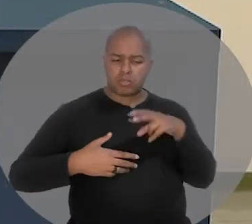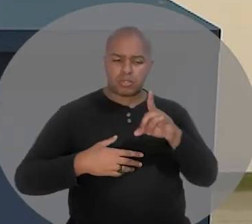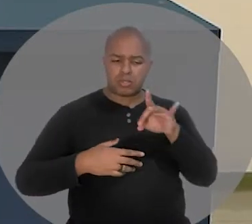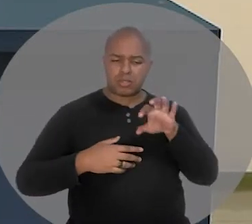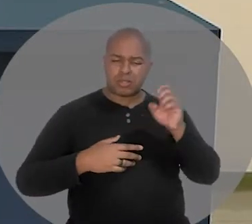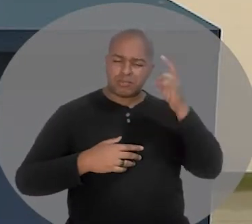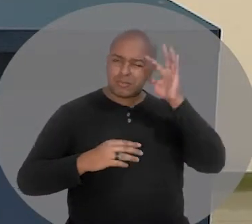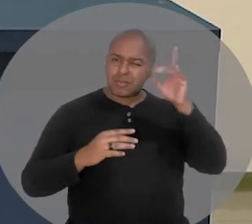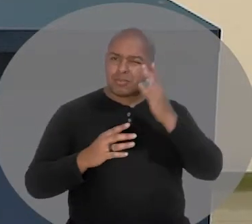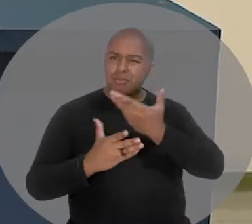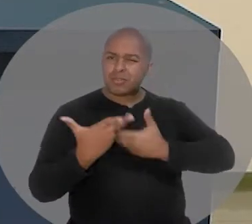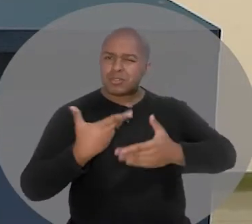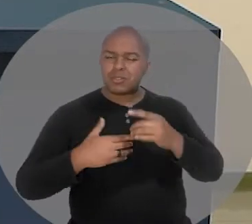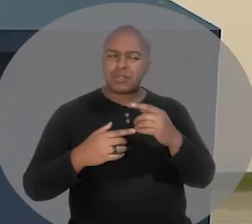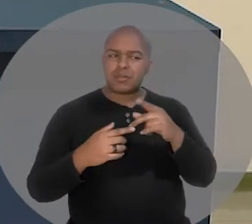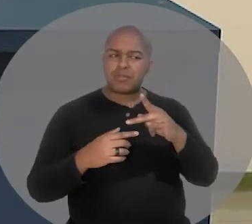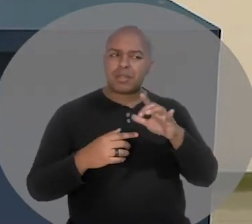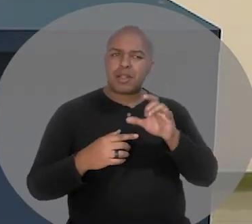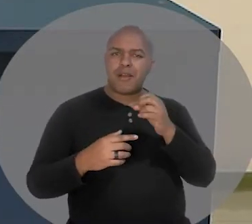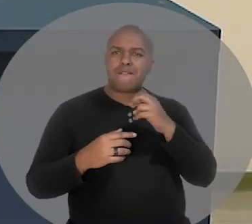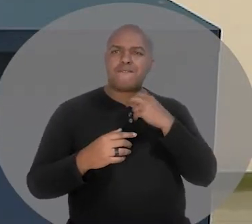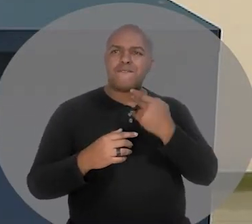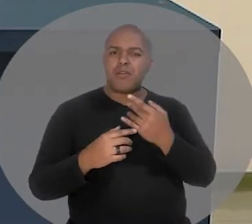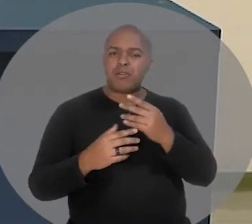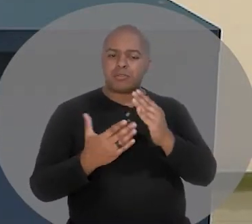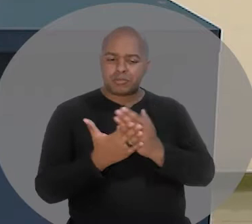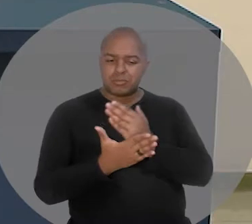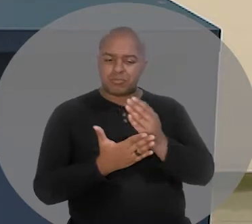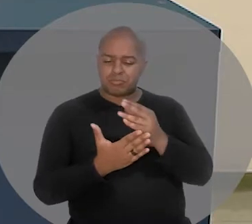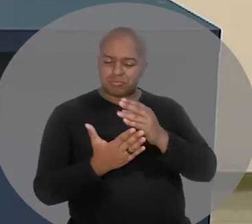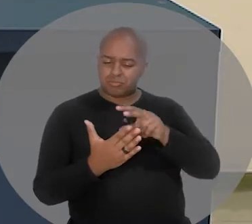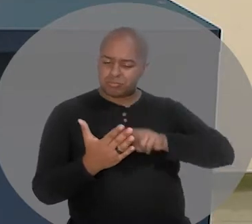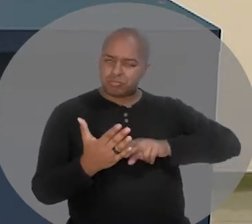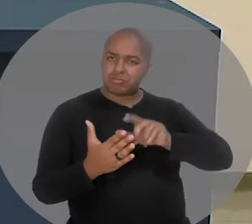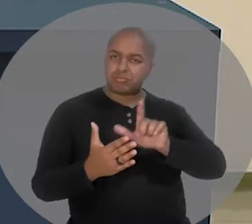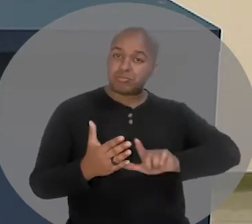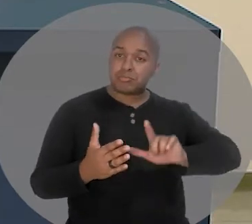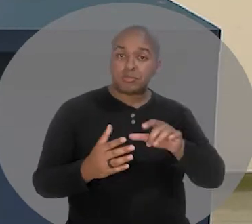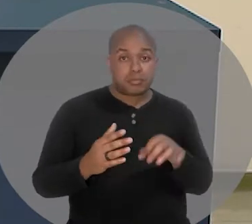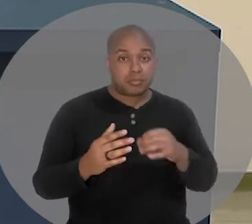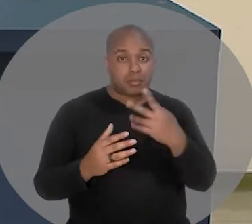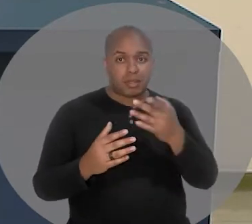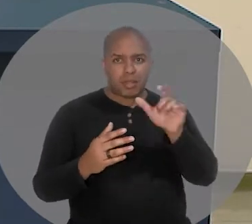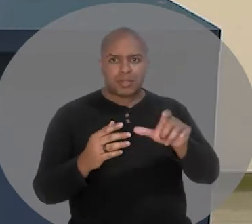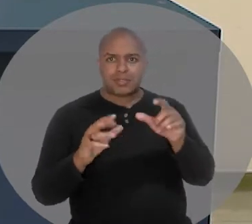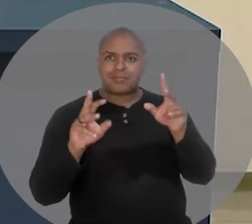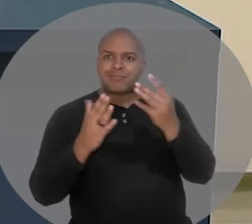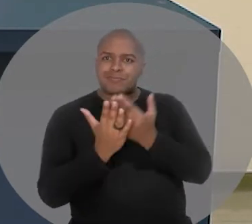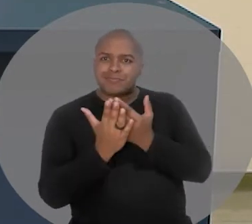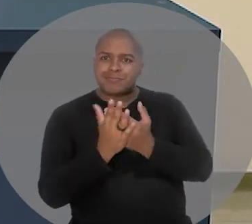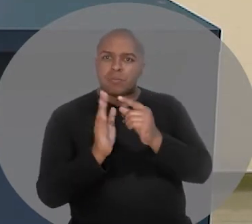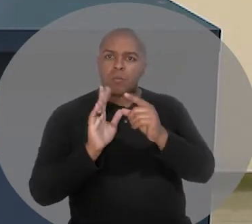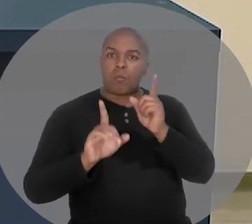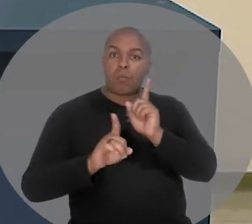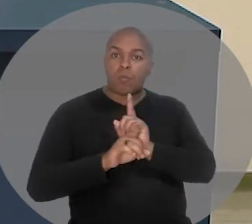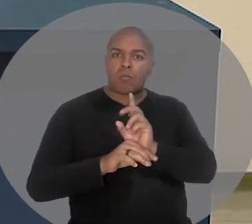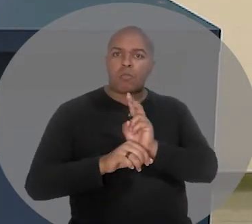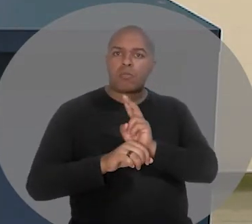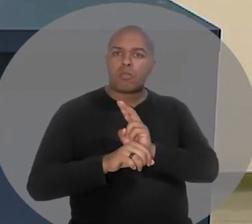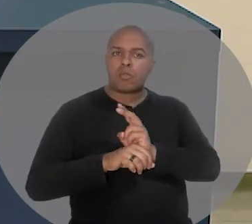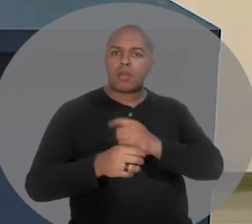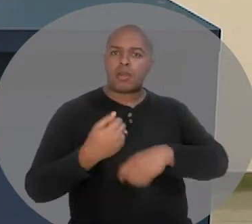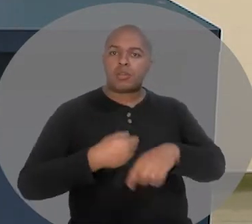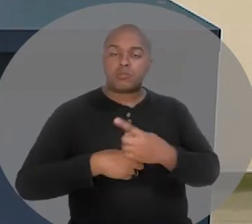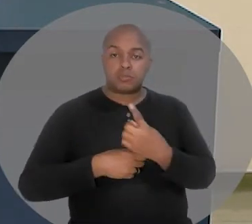corpo desviante no imaginário coletivo pela voz da literatura infanto-juvenil. Então, essa tese, que foi defendida